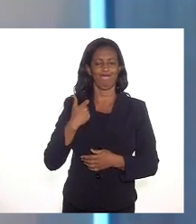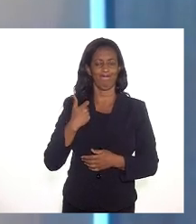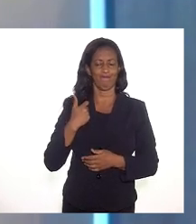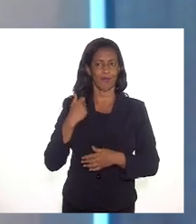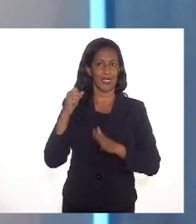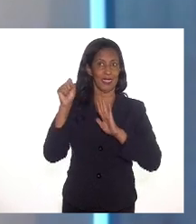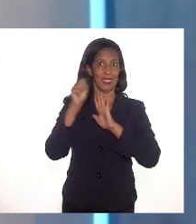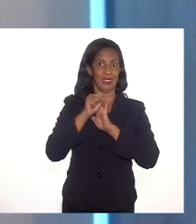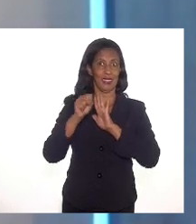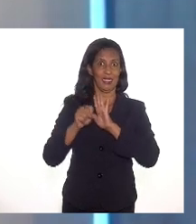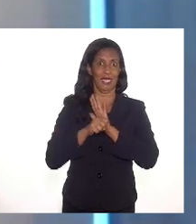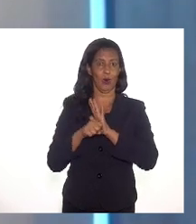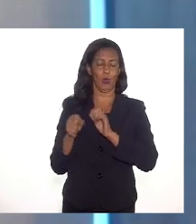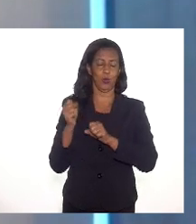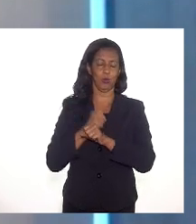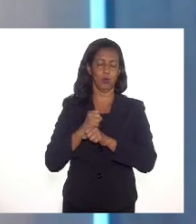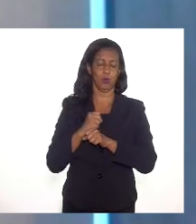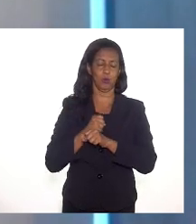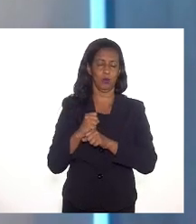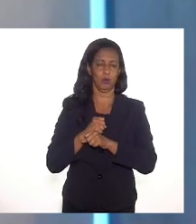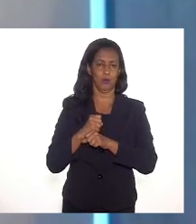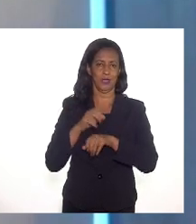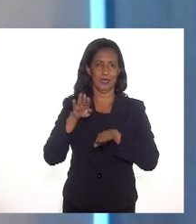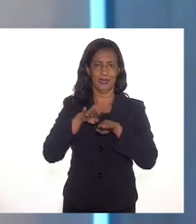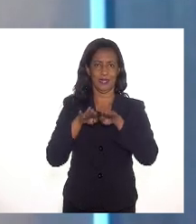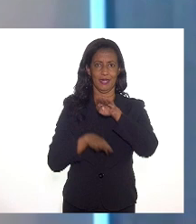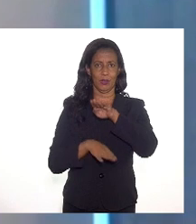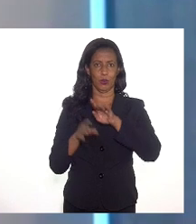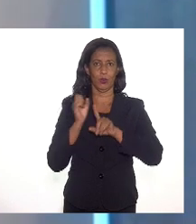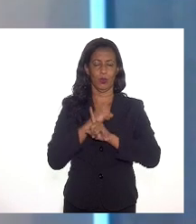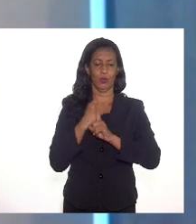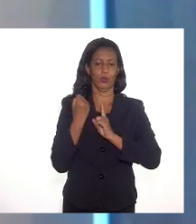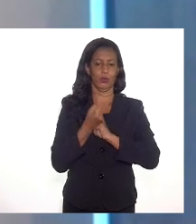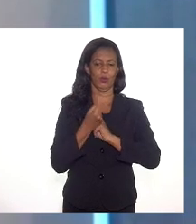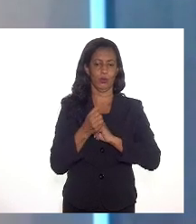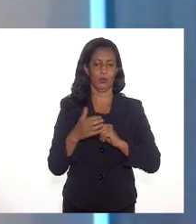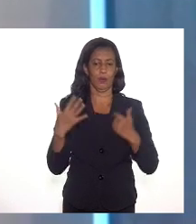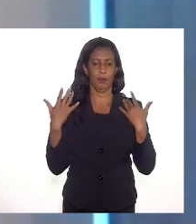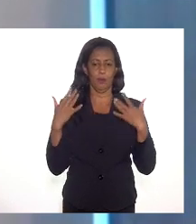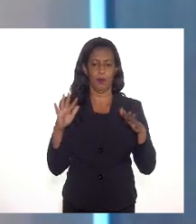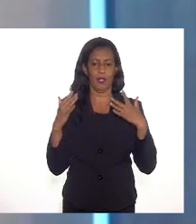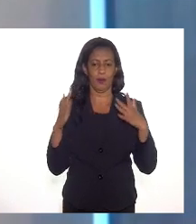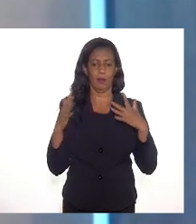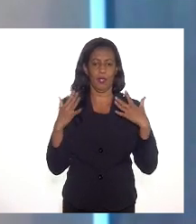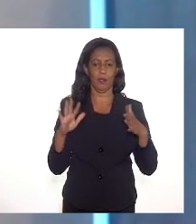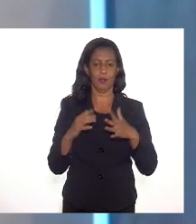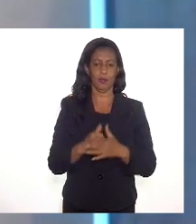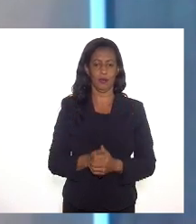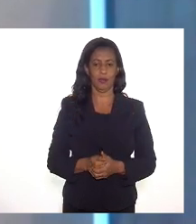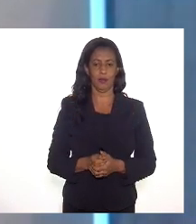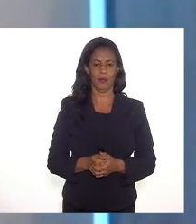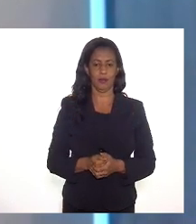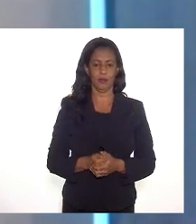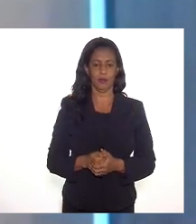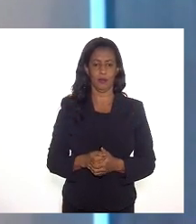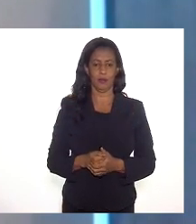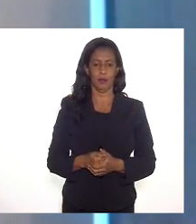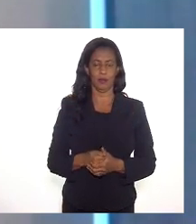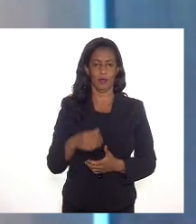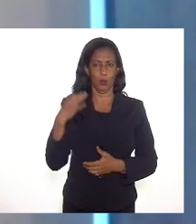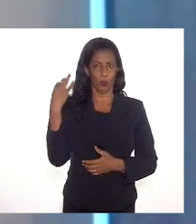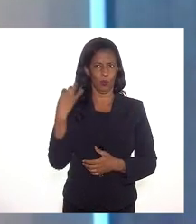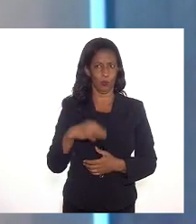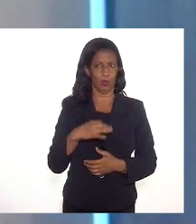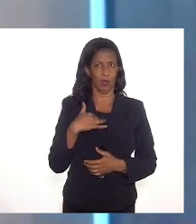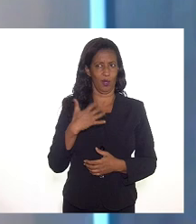séculos nas questões de desigualdade social parabéns pela iniciativa e com certeza eu gostaria de já